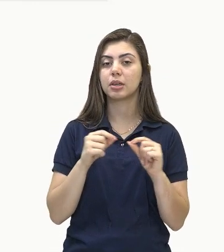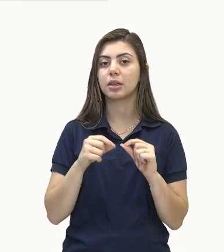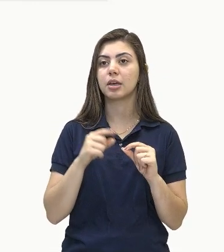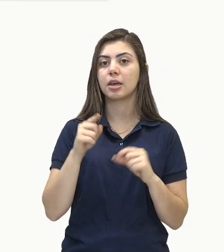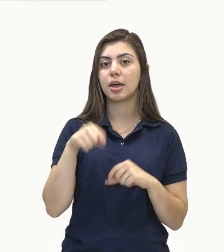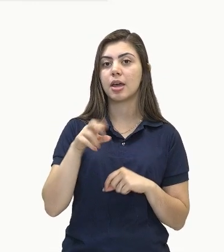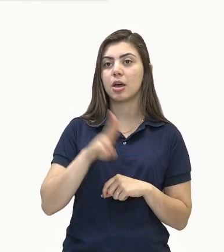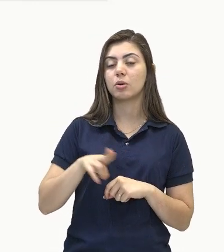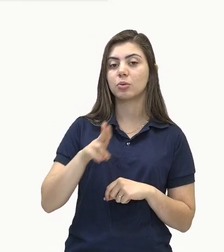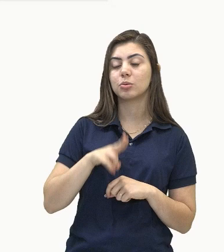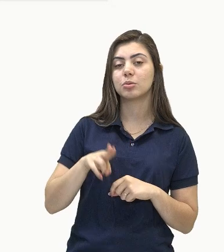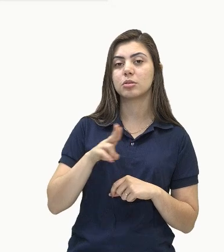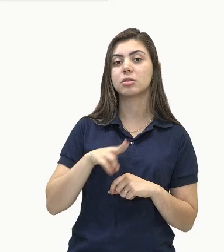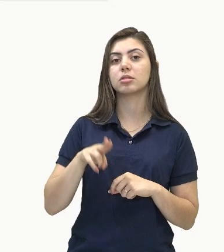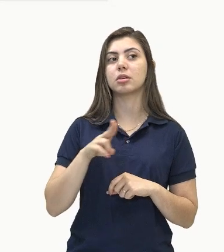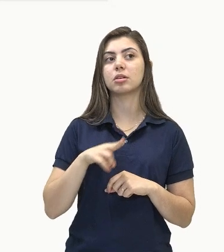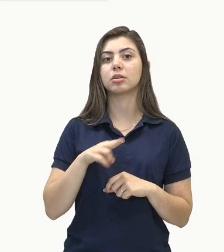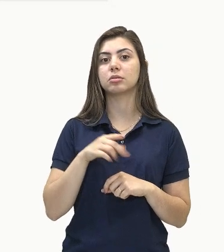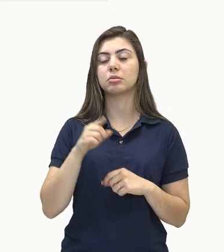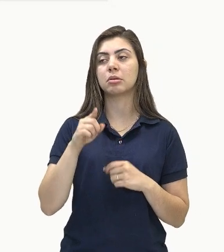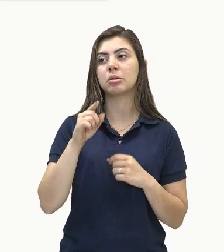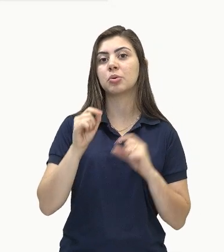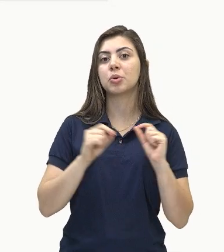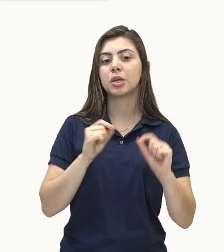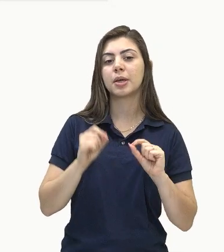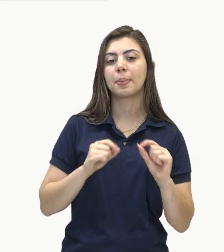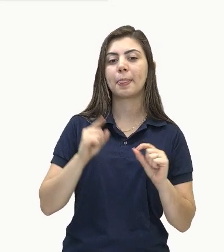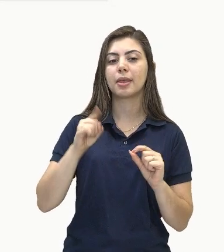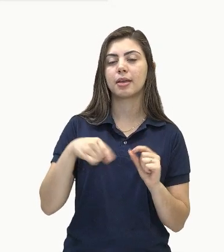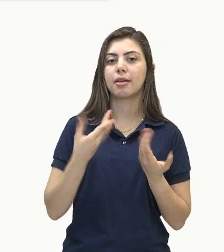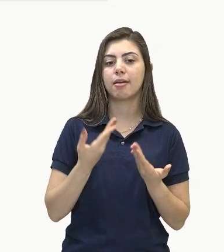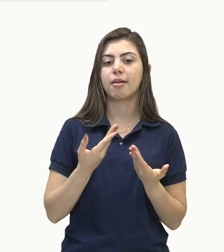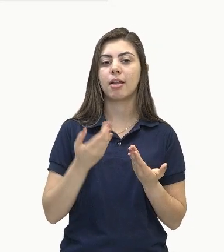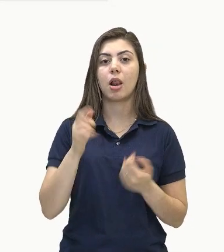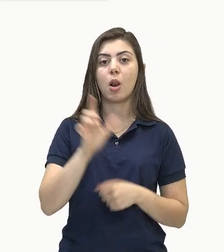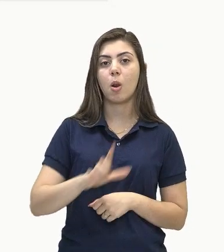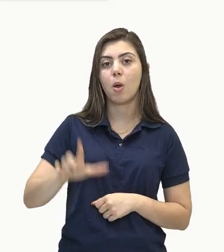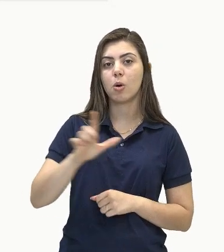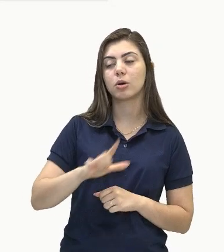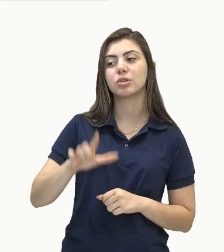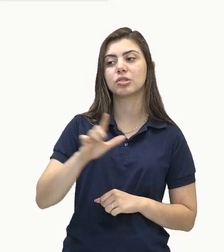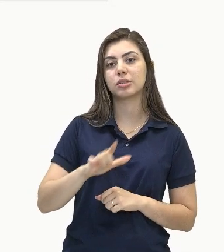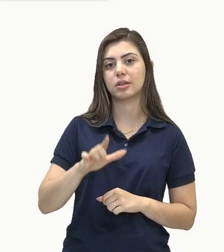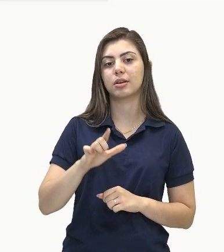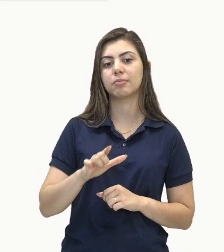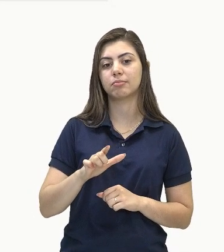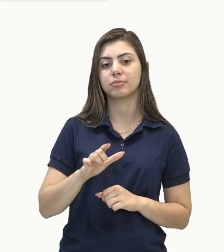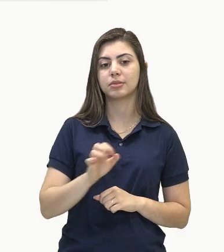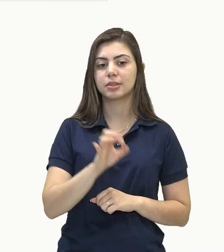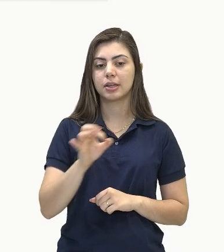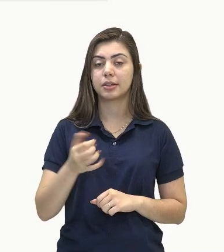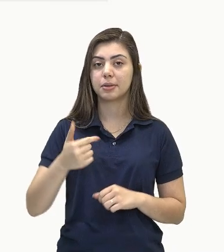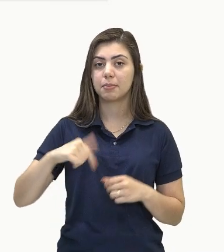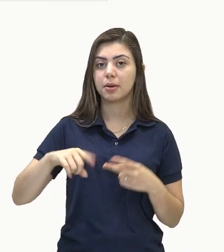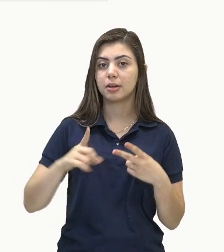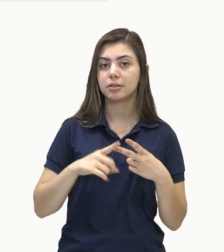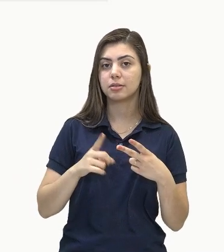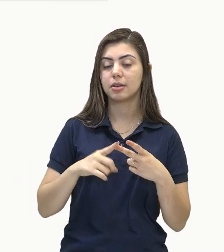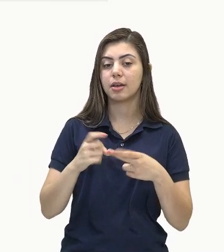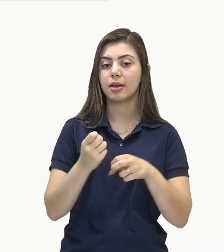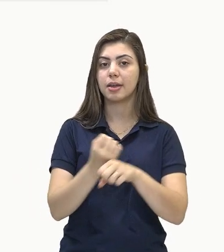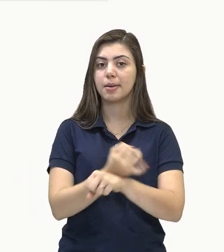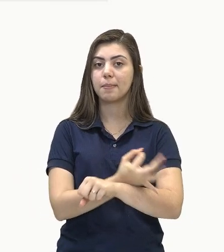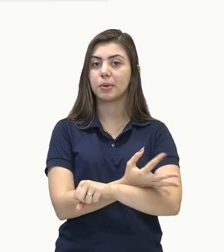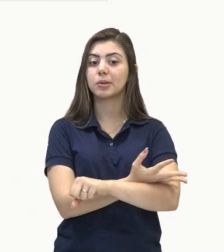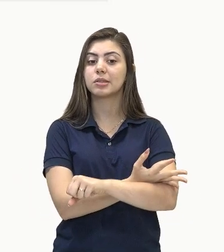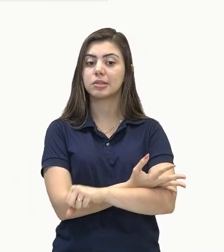racionais. Por meio da emoção, apelando, para a afetividade, ou